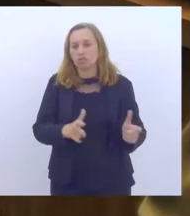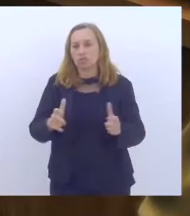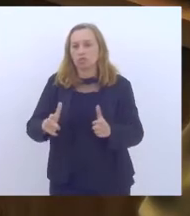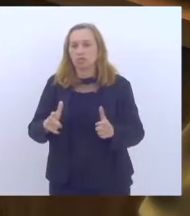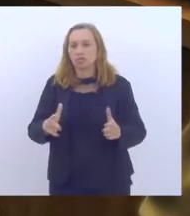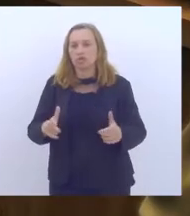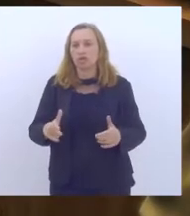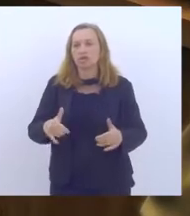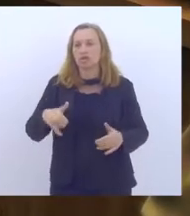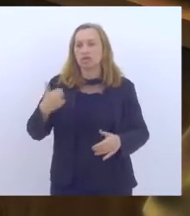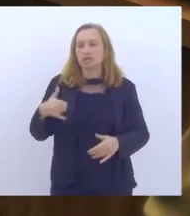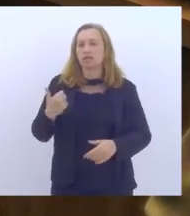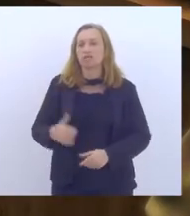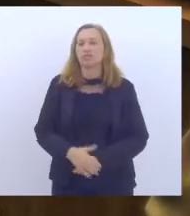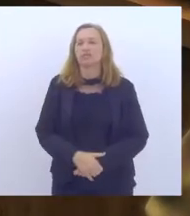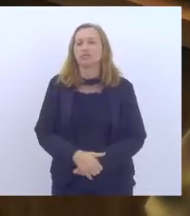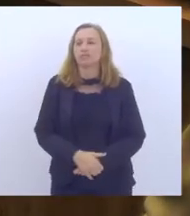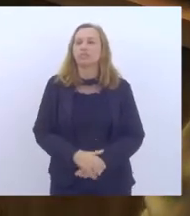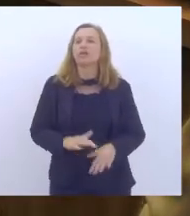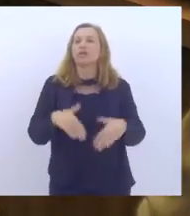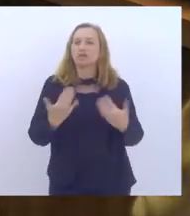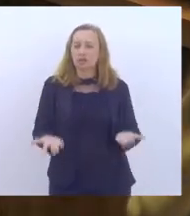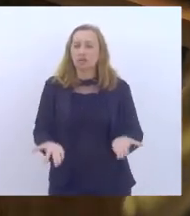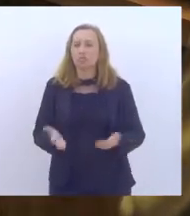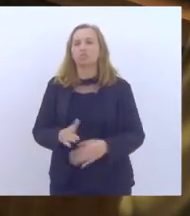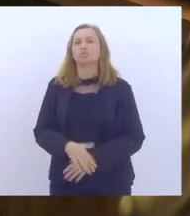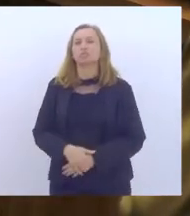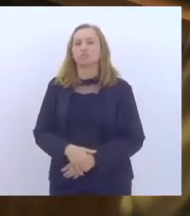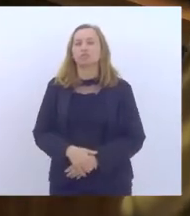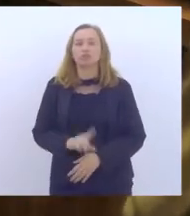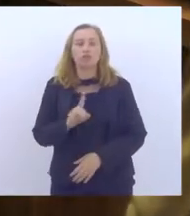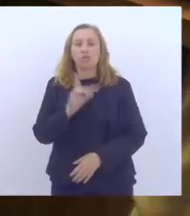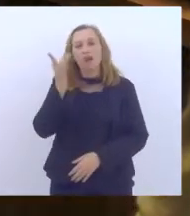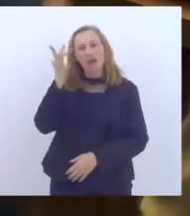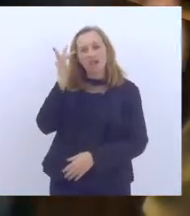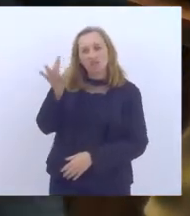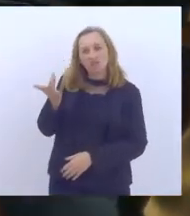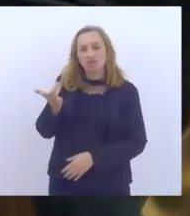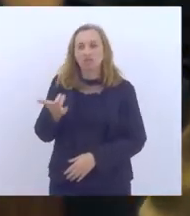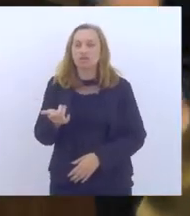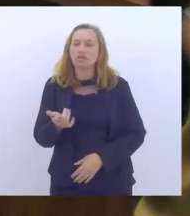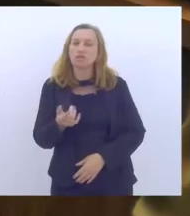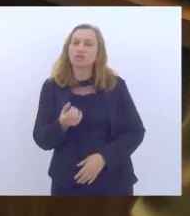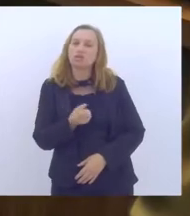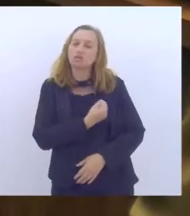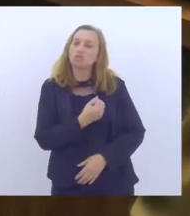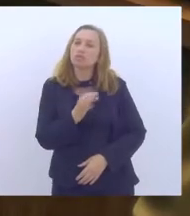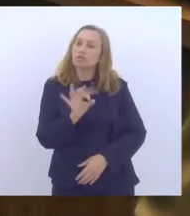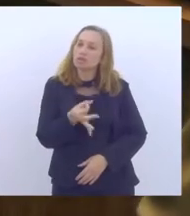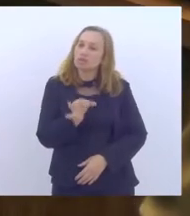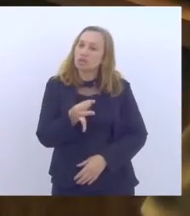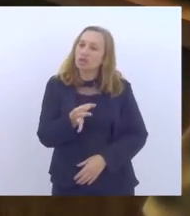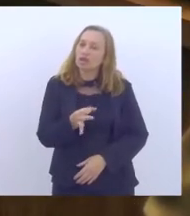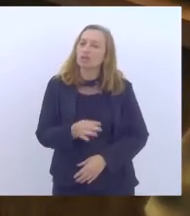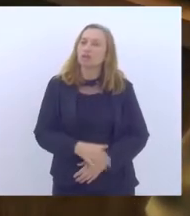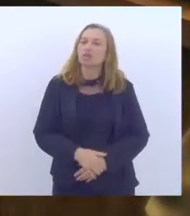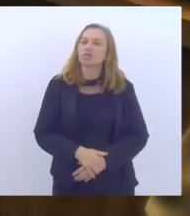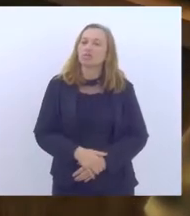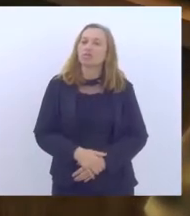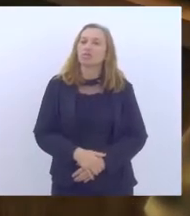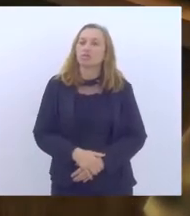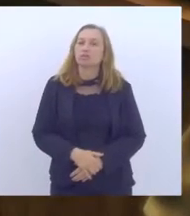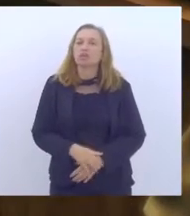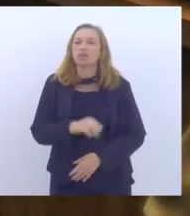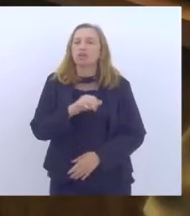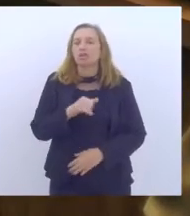faixas etárias então isso não é achismo esse é dado estatístico isso é